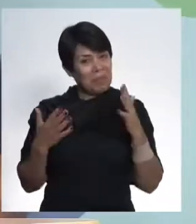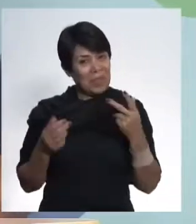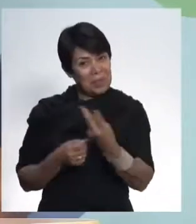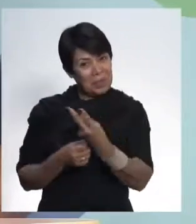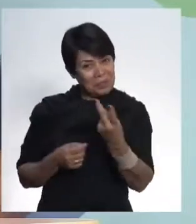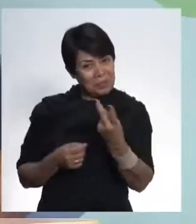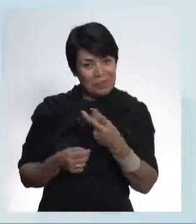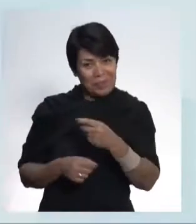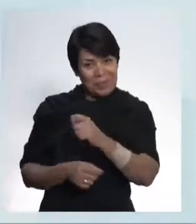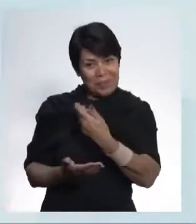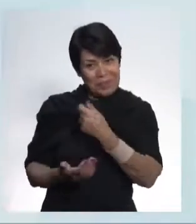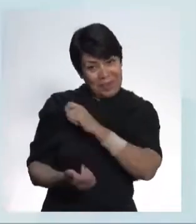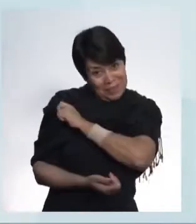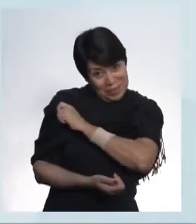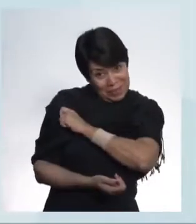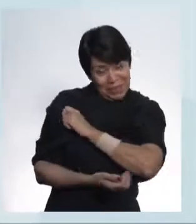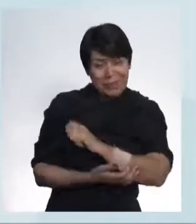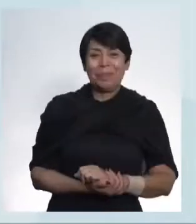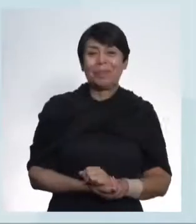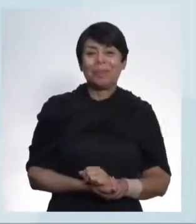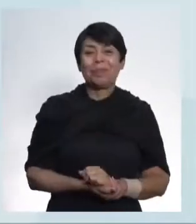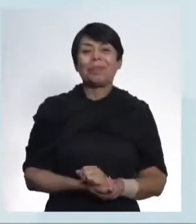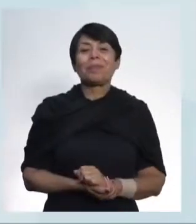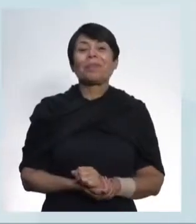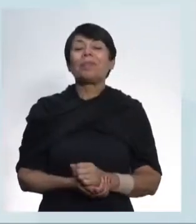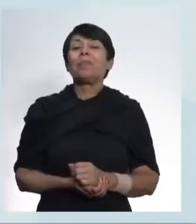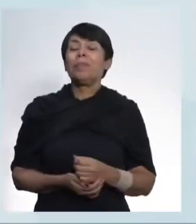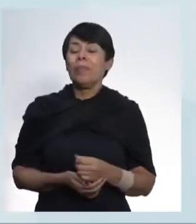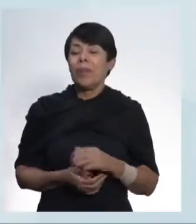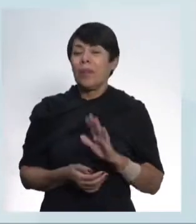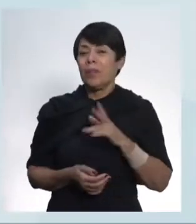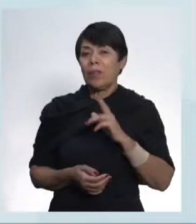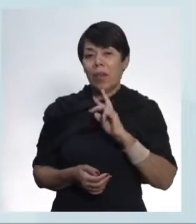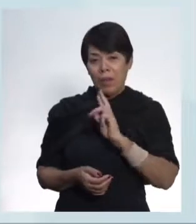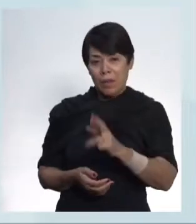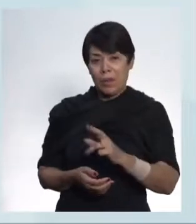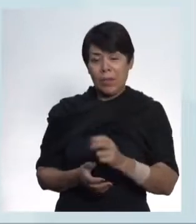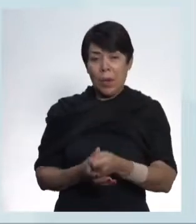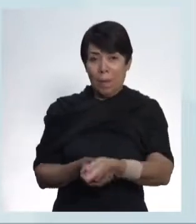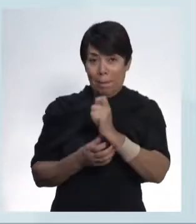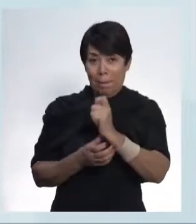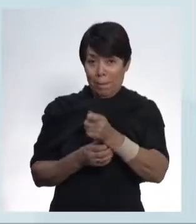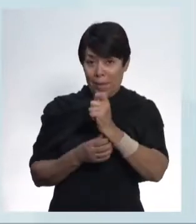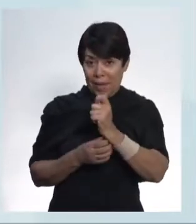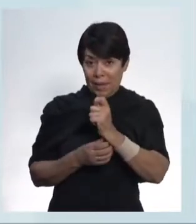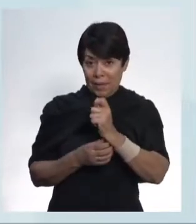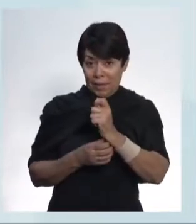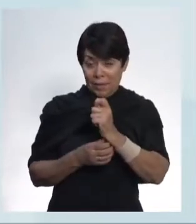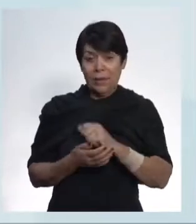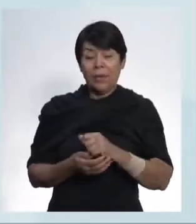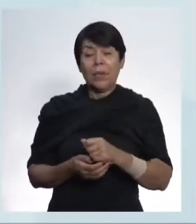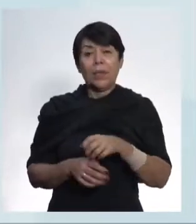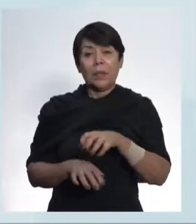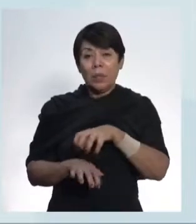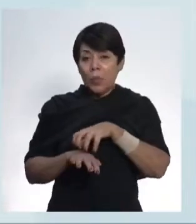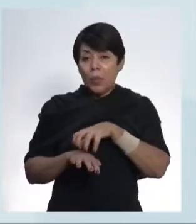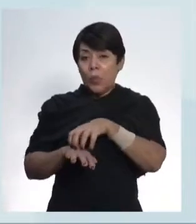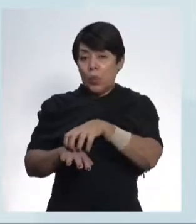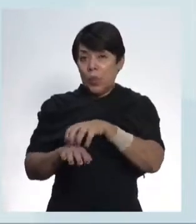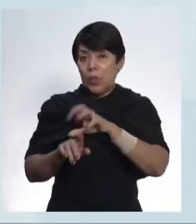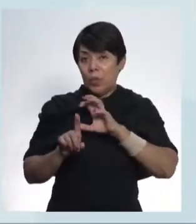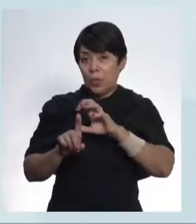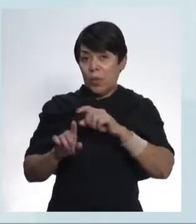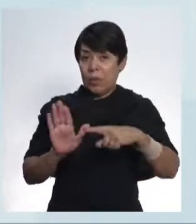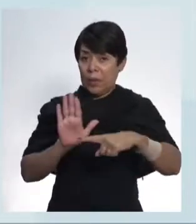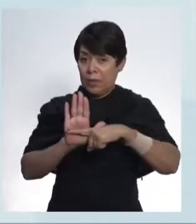ver aí a resposta da terceira. Então, são o que foi citado aí, tem a pesca predatória, o turismo com impacto